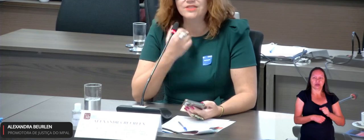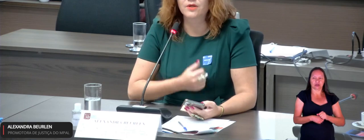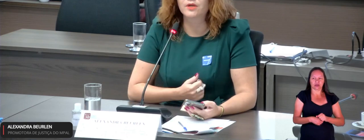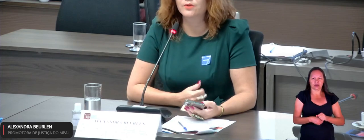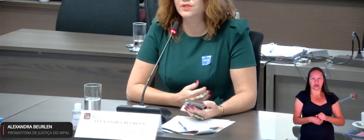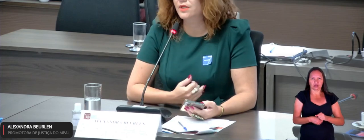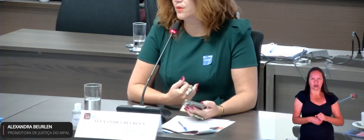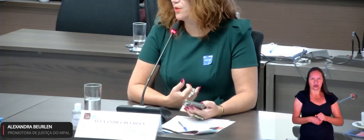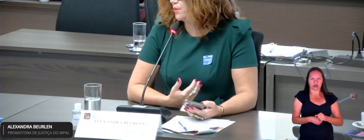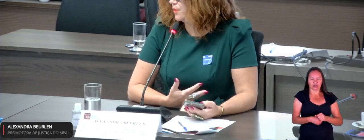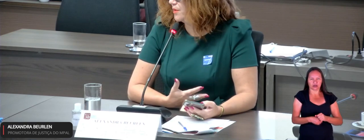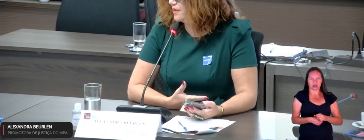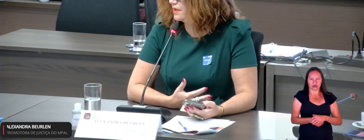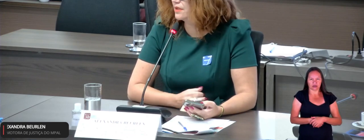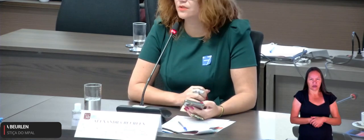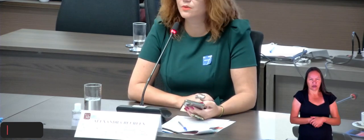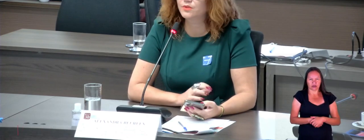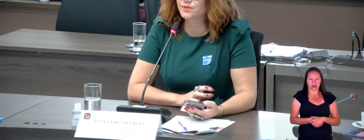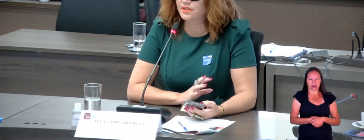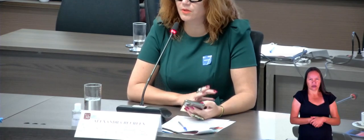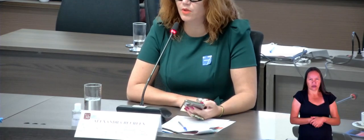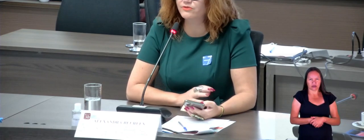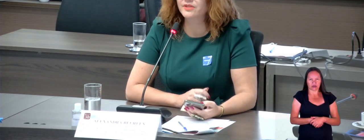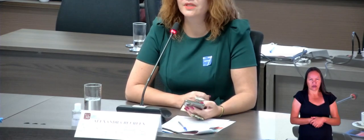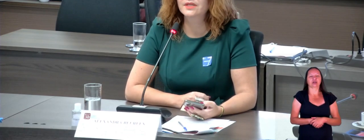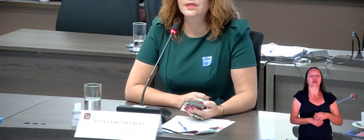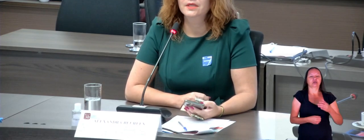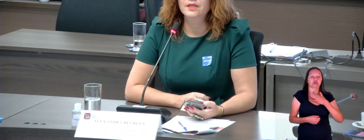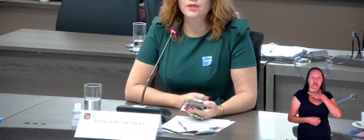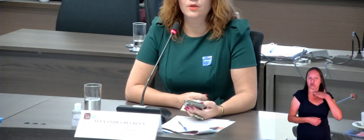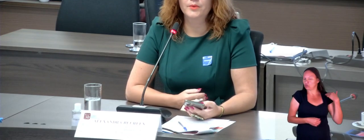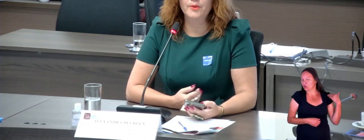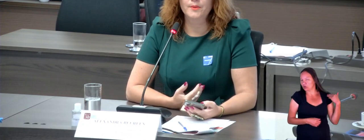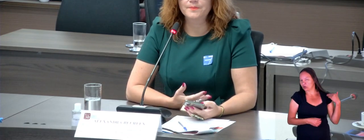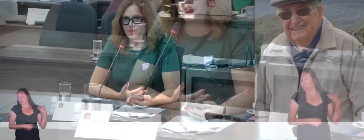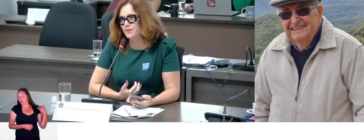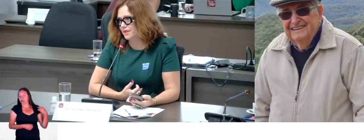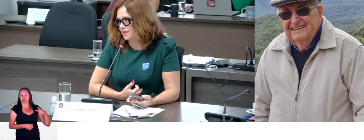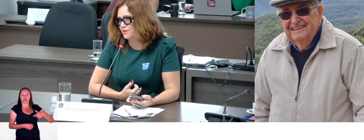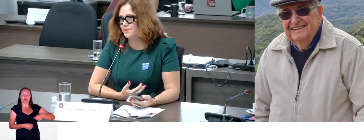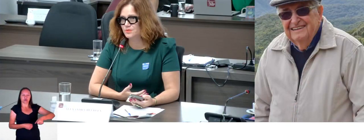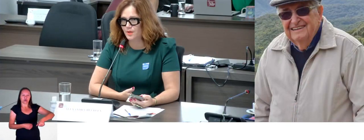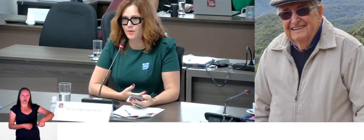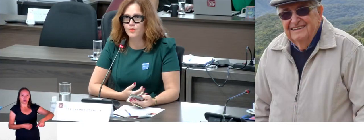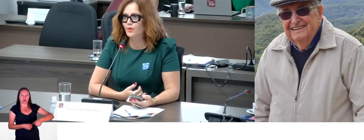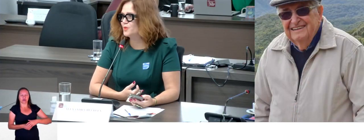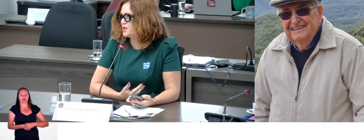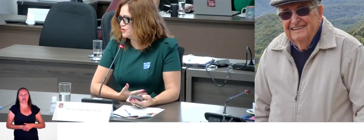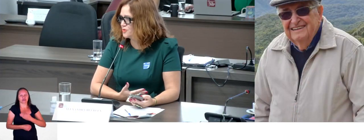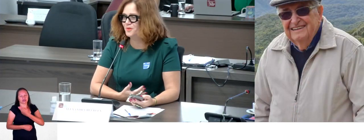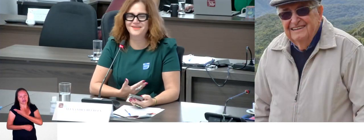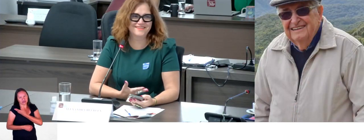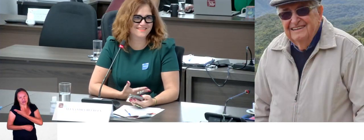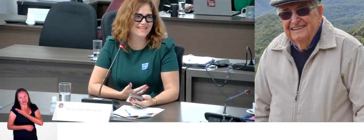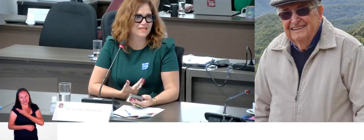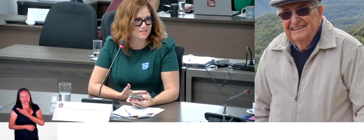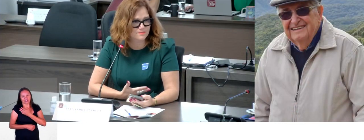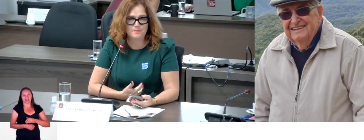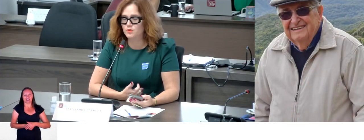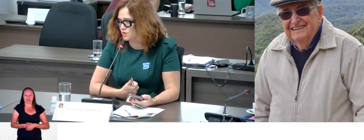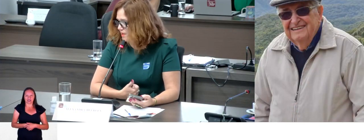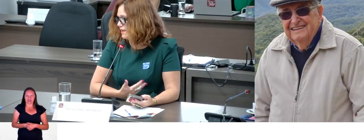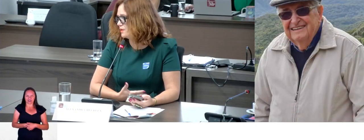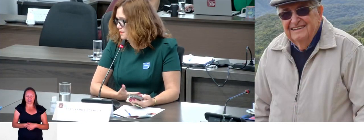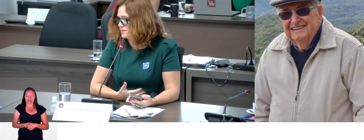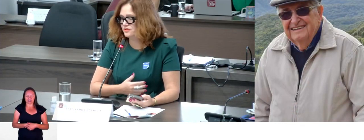que faleceu agora no dia último no último dia 9 e como é um amigo querido e pessoal corro o risco de